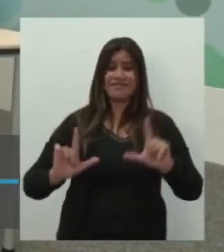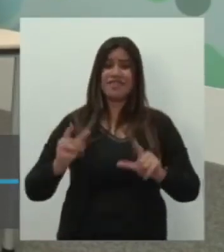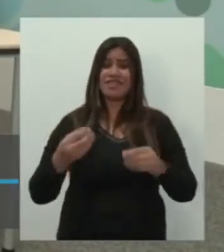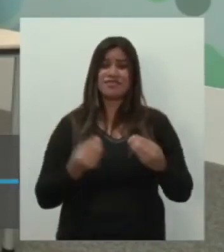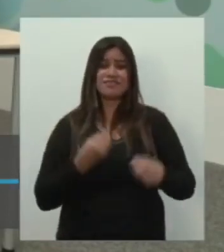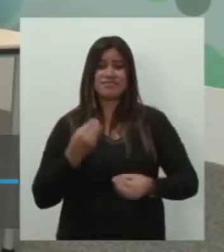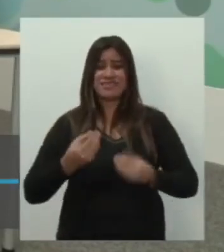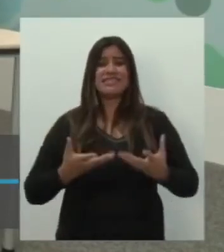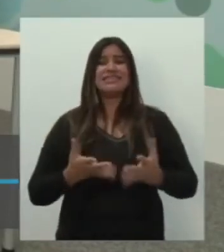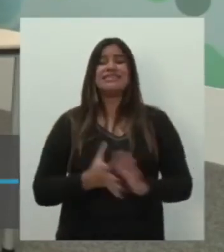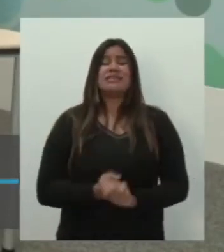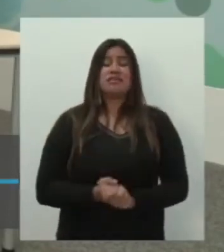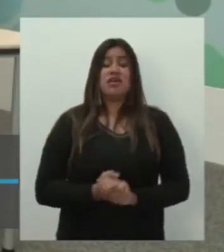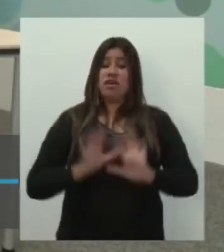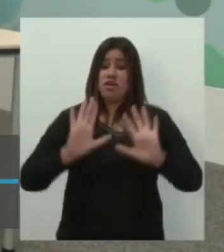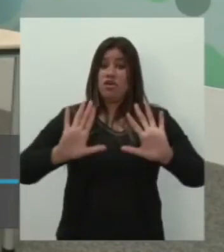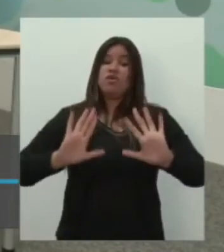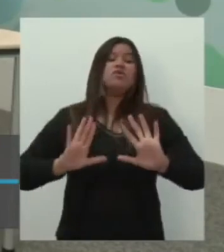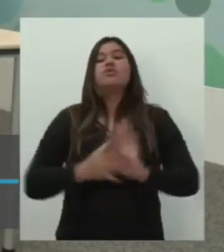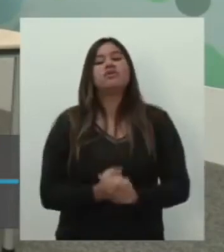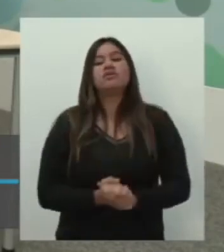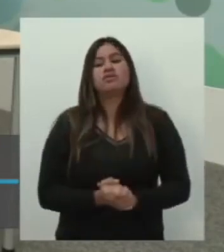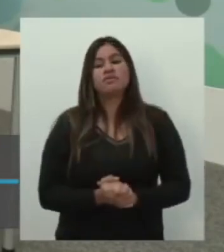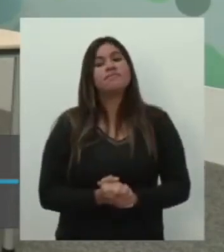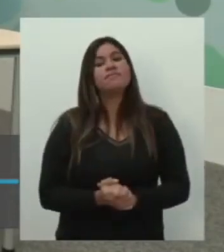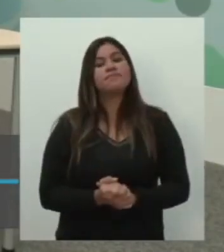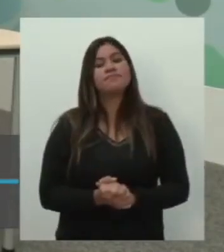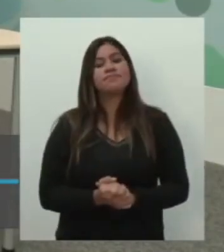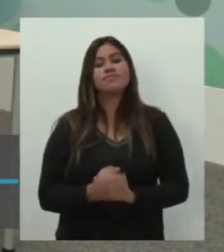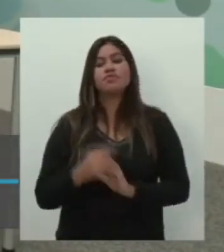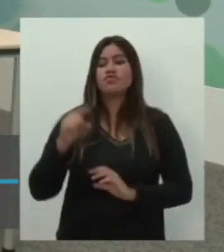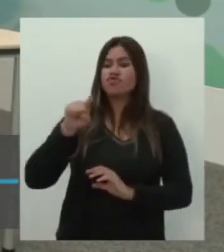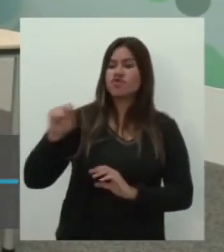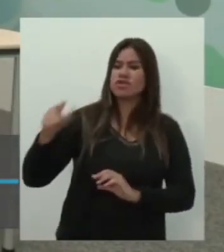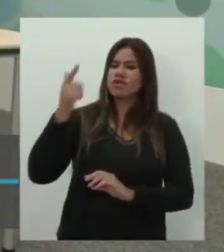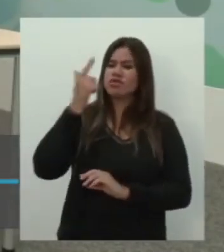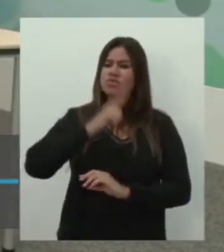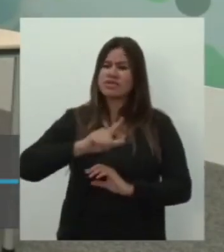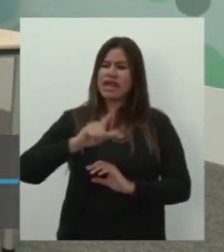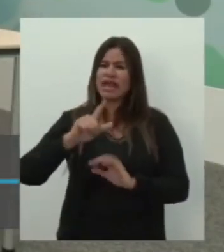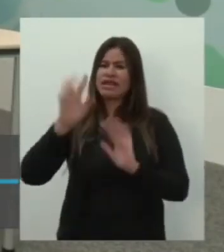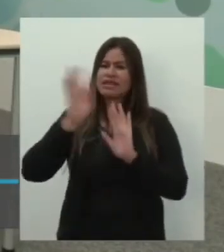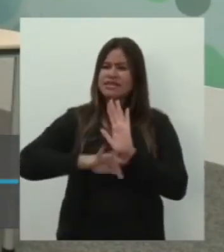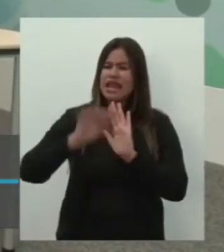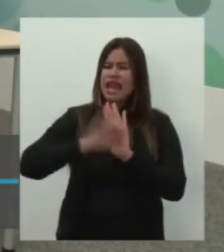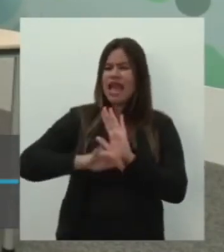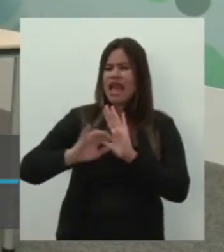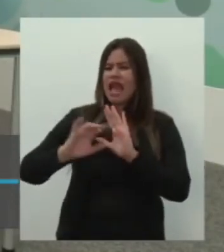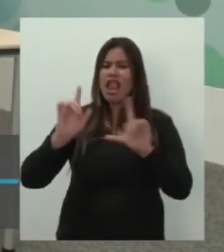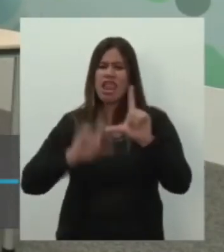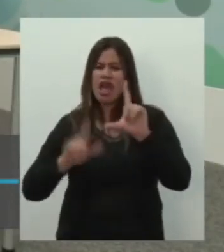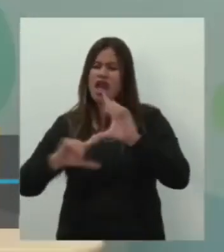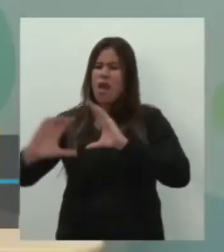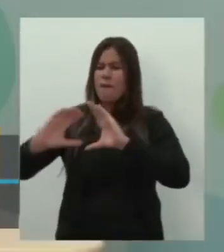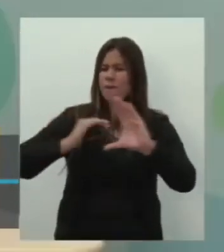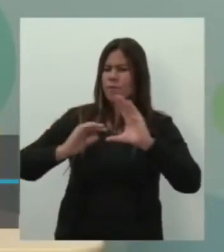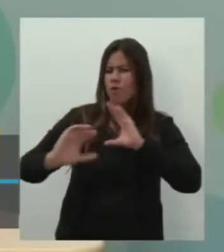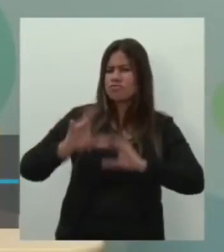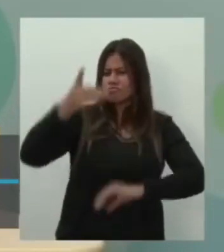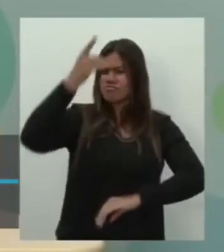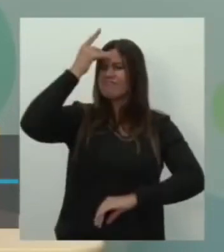nada, tem muita gente vendo a gente. Olha só, você tem facilidade de decorar letras de canções? Tenho. Como é que é? Música